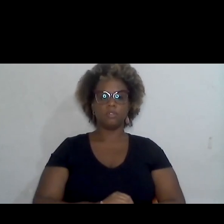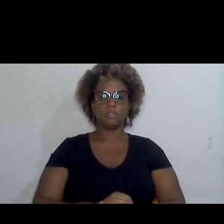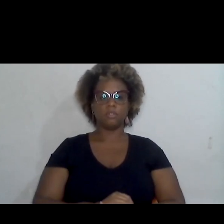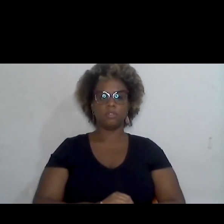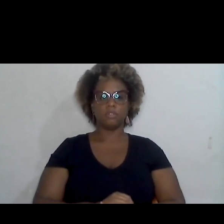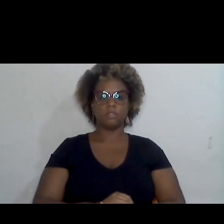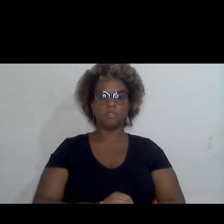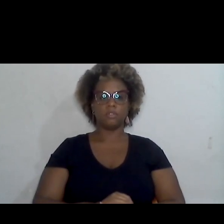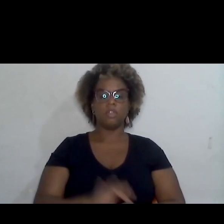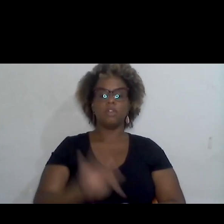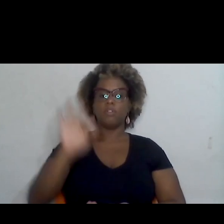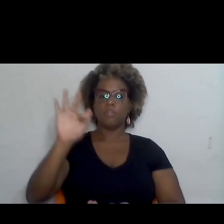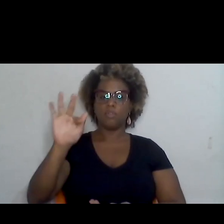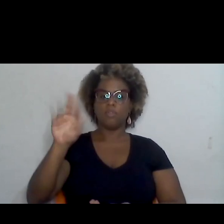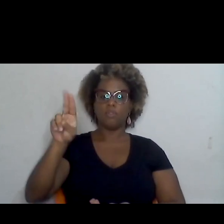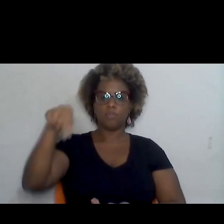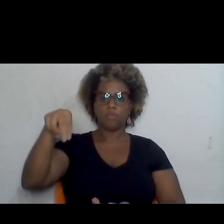É o fundo de cultura.